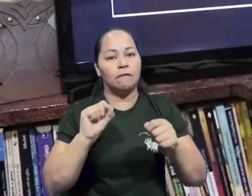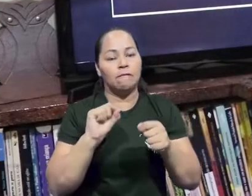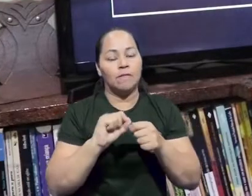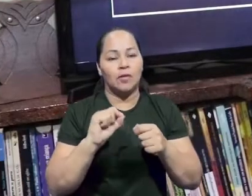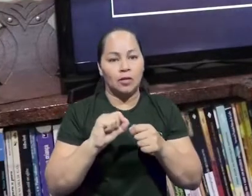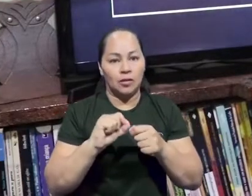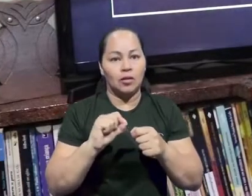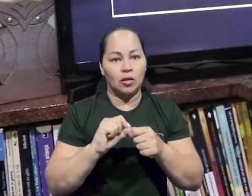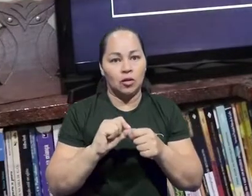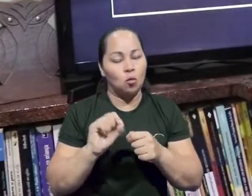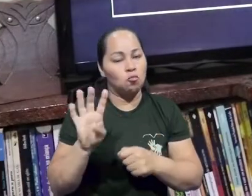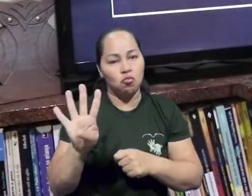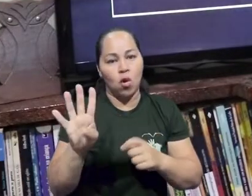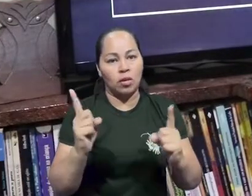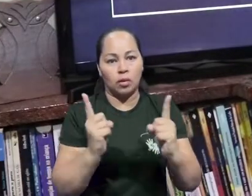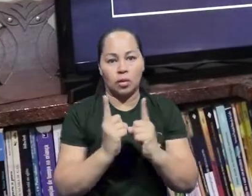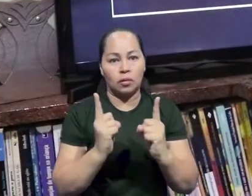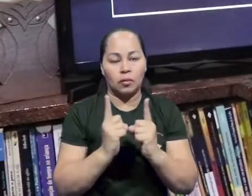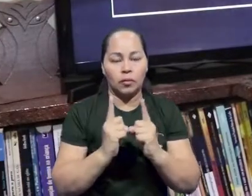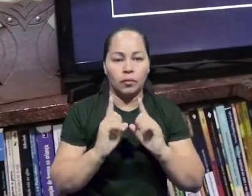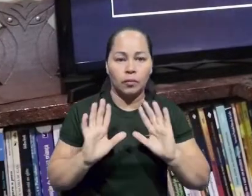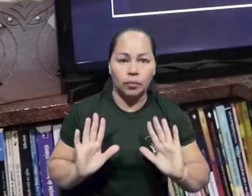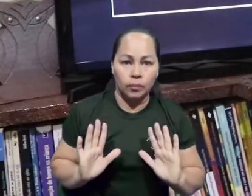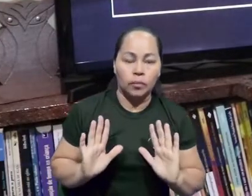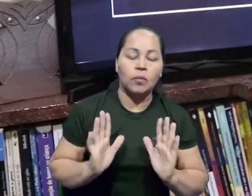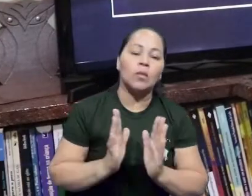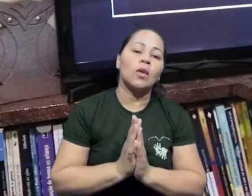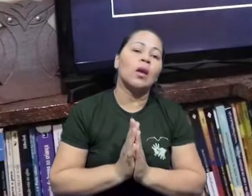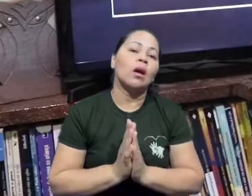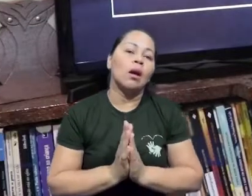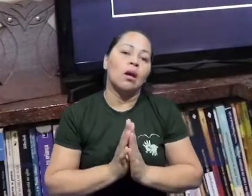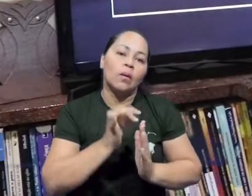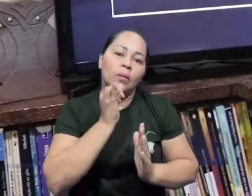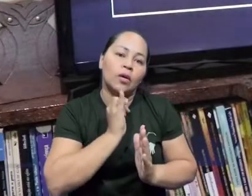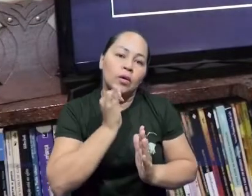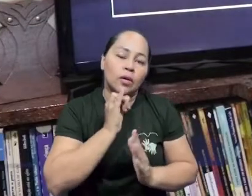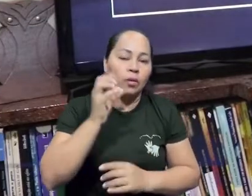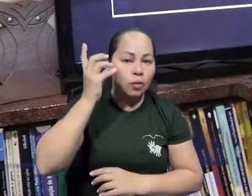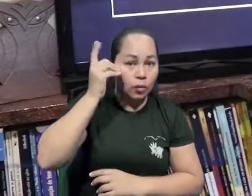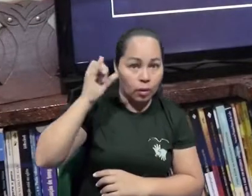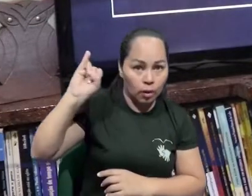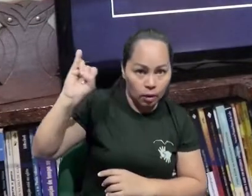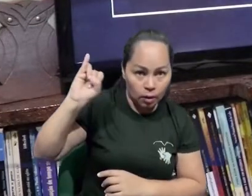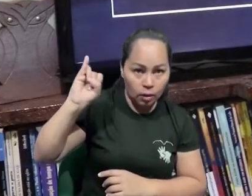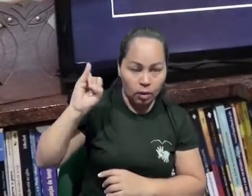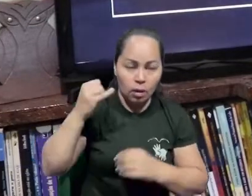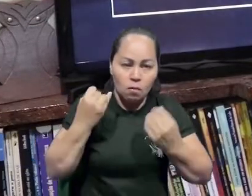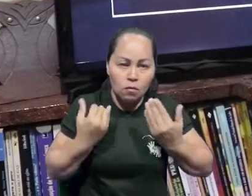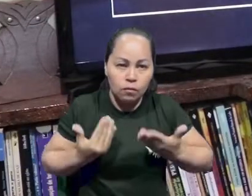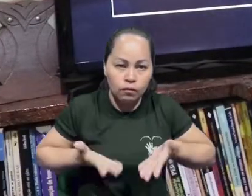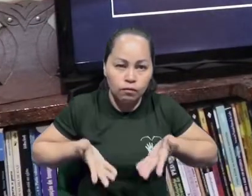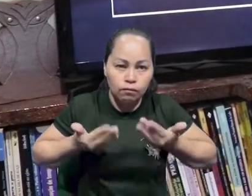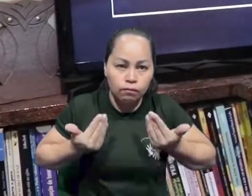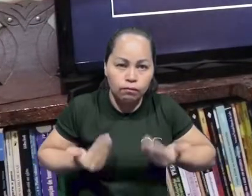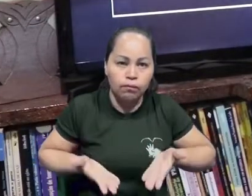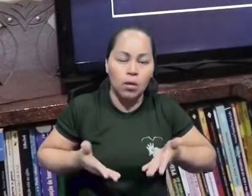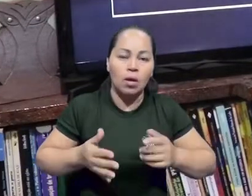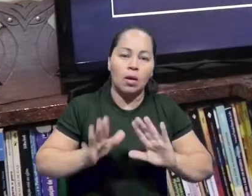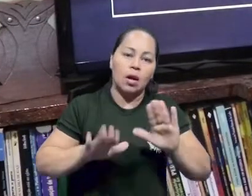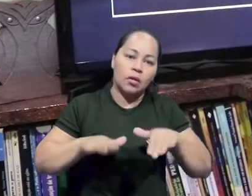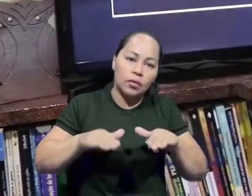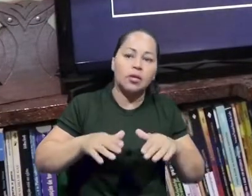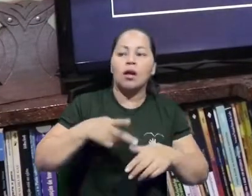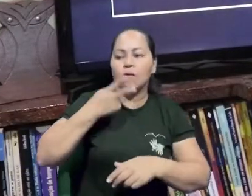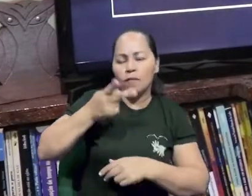pelo professor especializado é o item 3. Então, comunicação. No caso do DI leve, expressa a compreensão